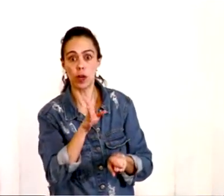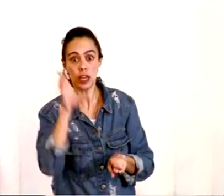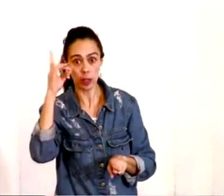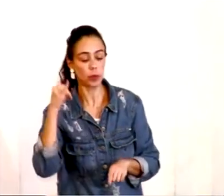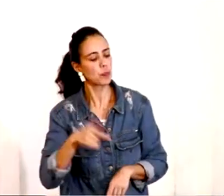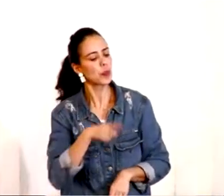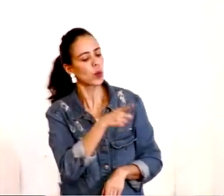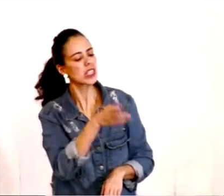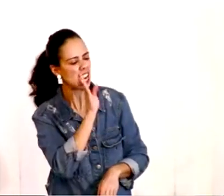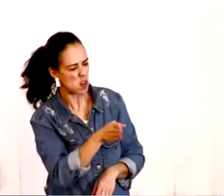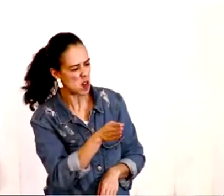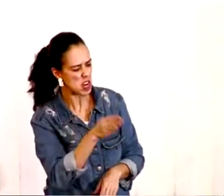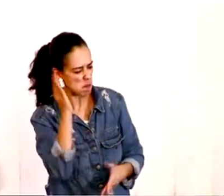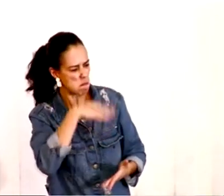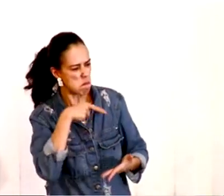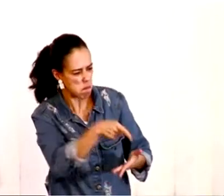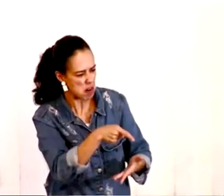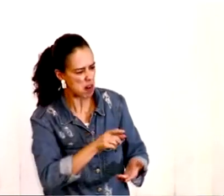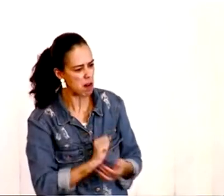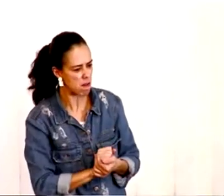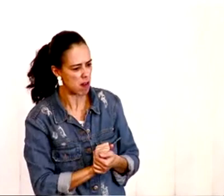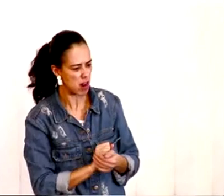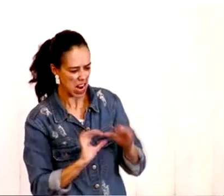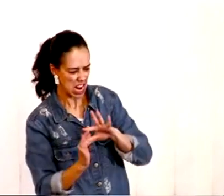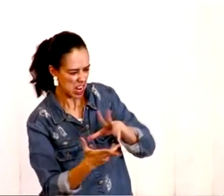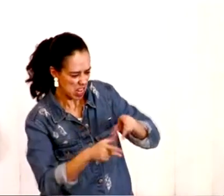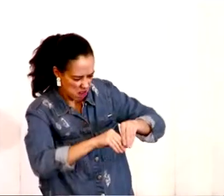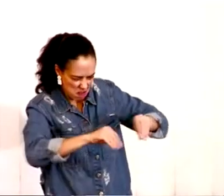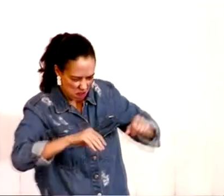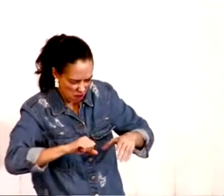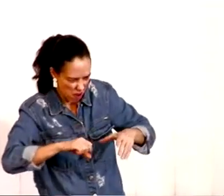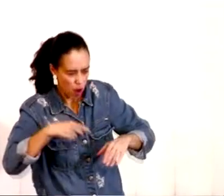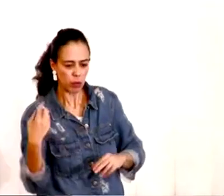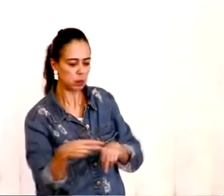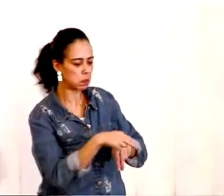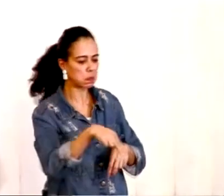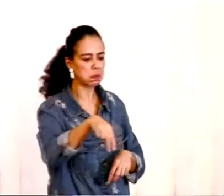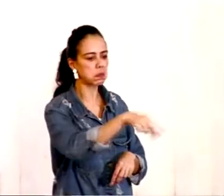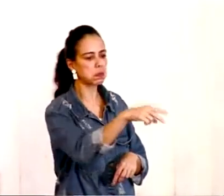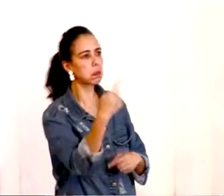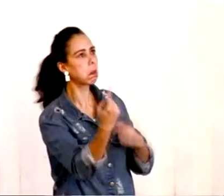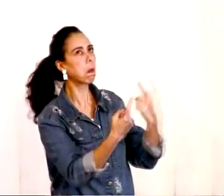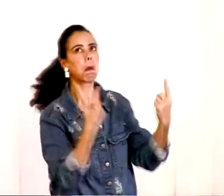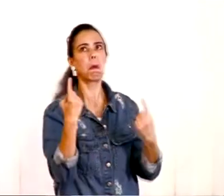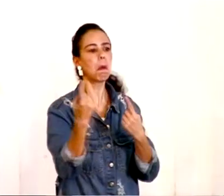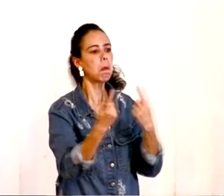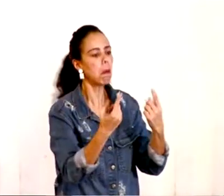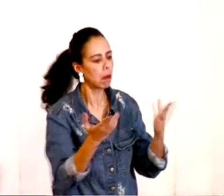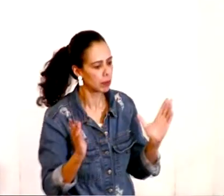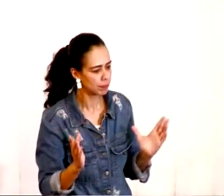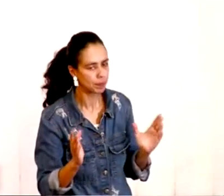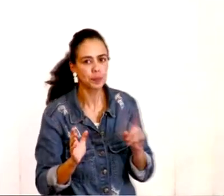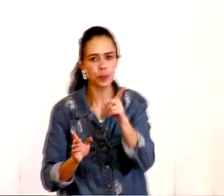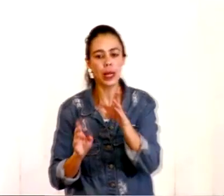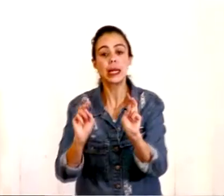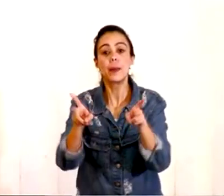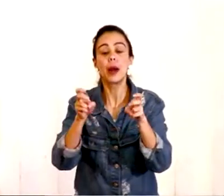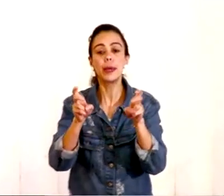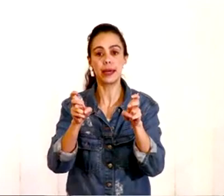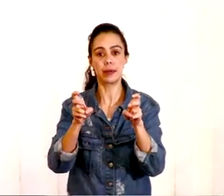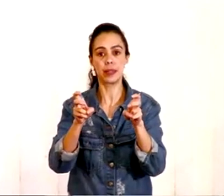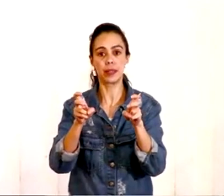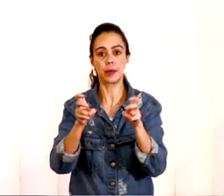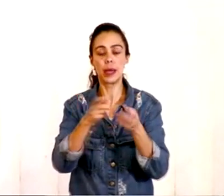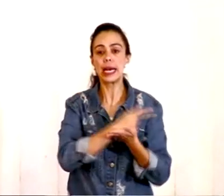maldito por sobre a terra. Perceba, queridos, quando Deus, no capítulo 3, vai no